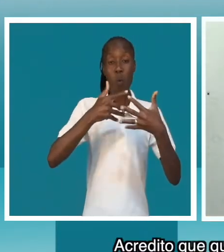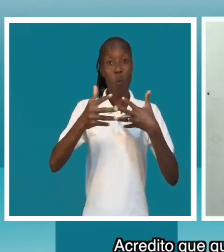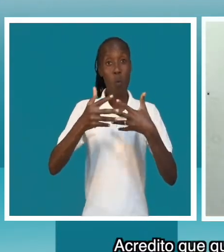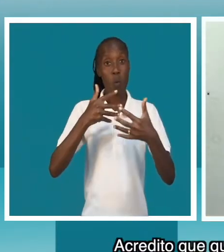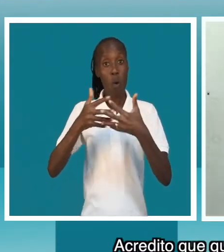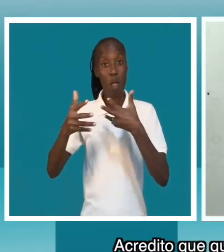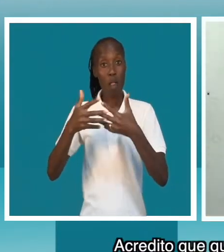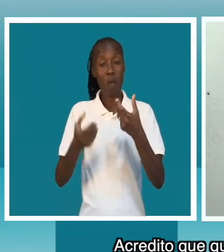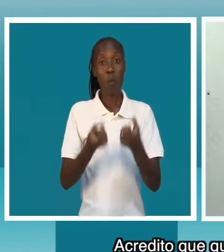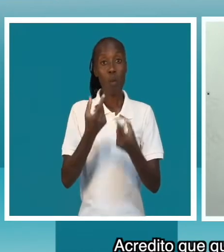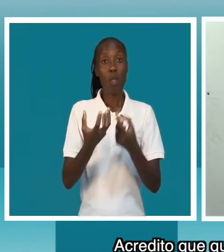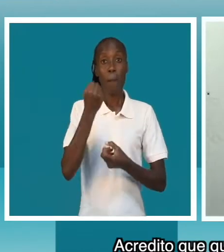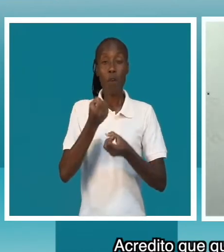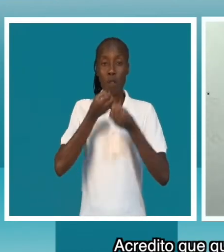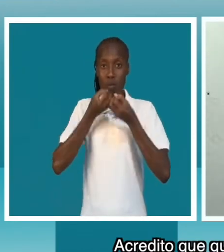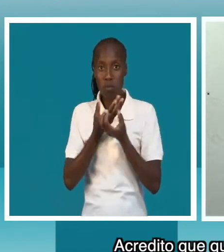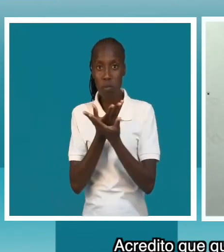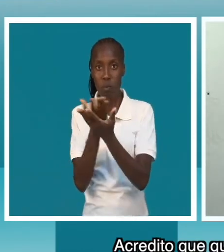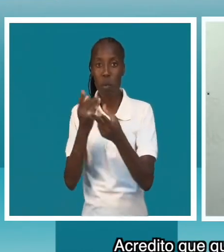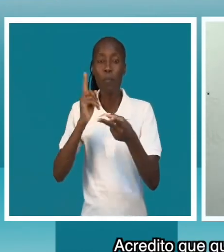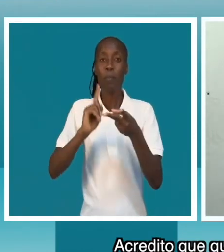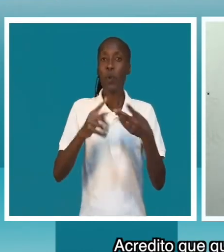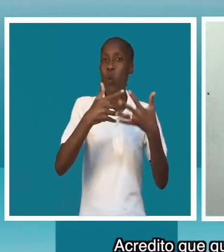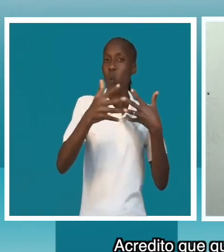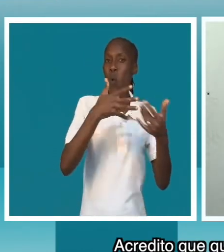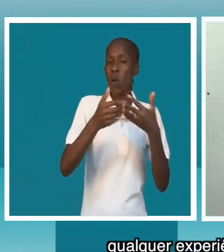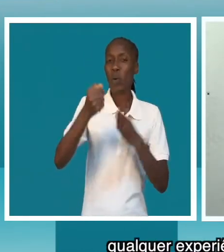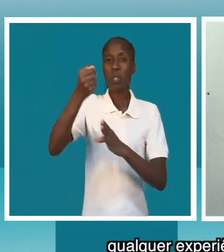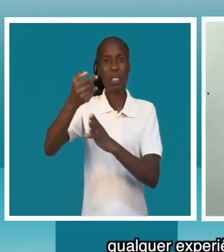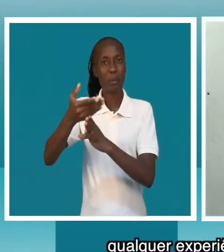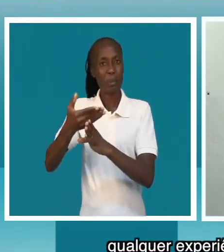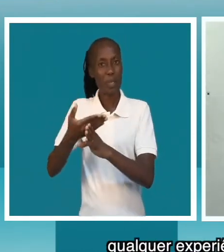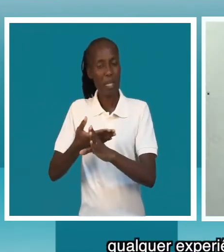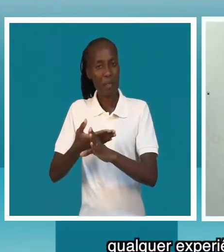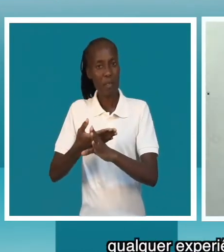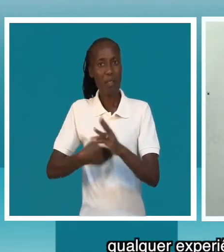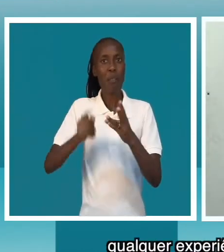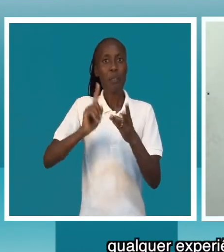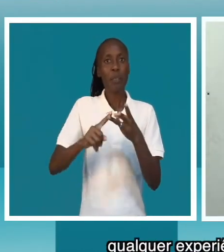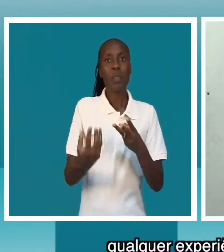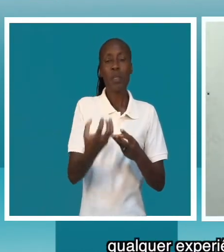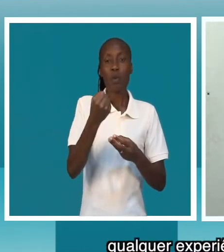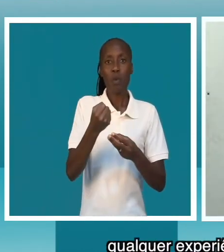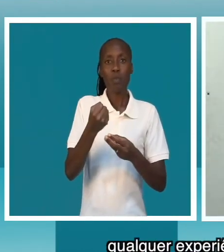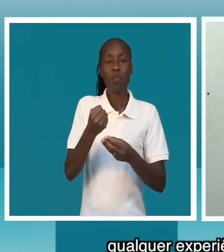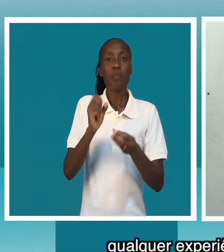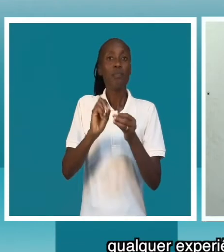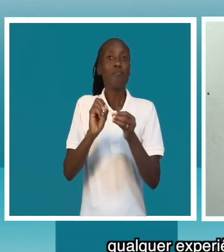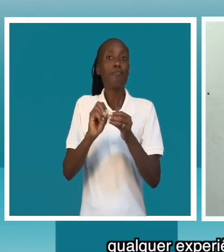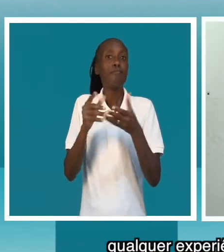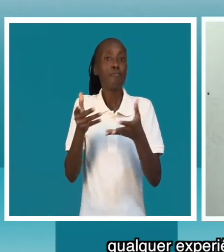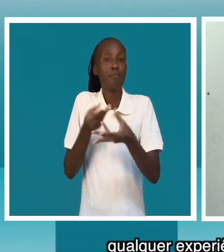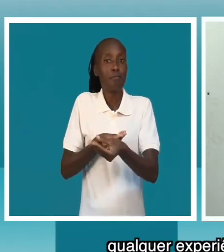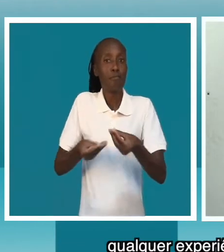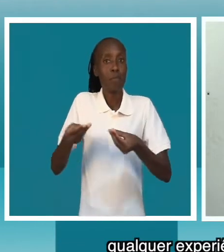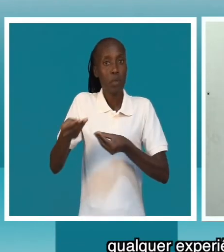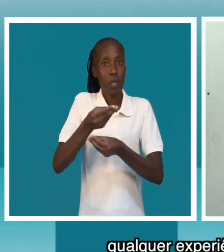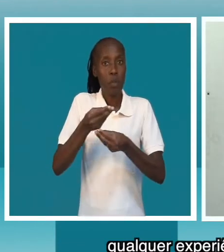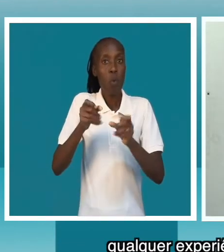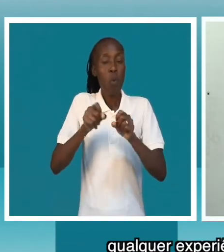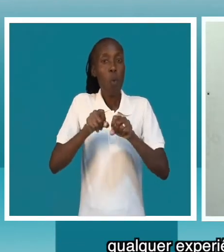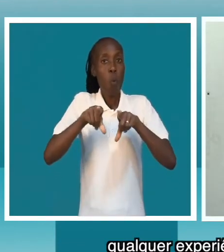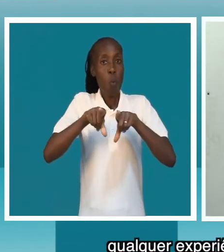coisa que eu possa transmitir, qualquer exemplo que eu possa dar, qualquer experiência que eu possa compartilhar com os